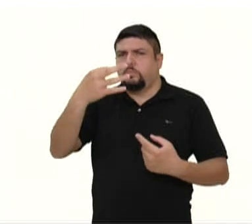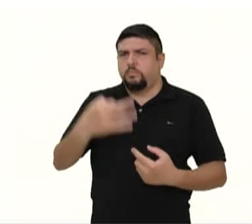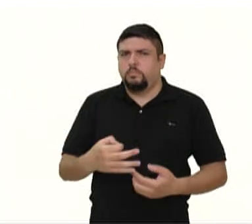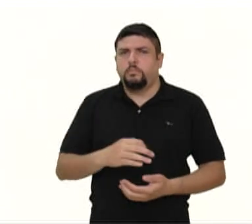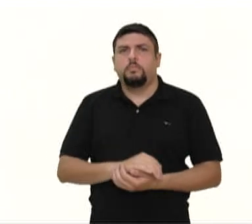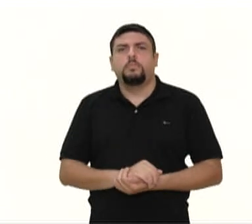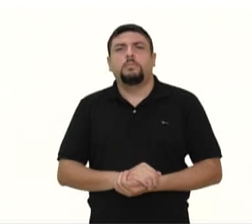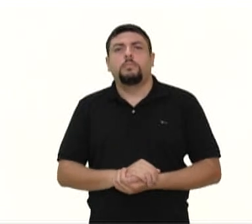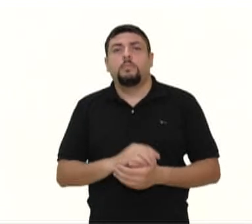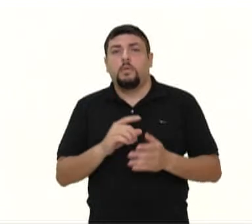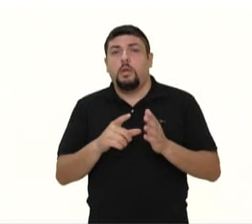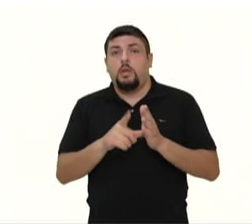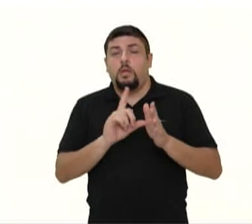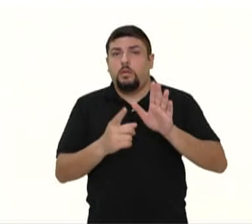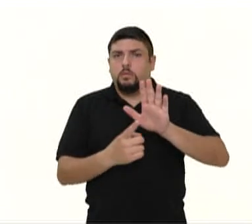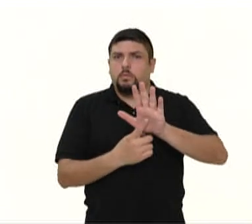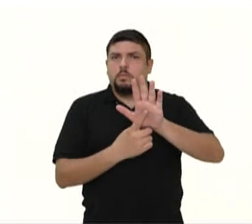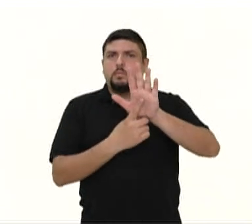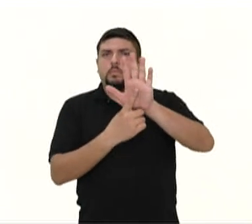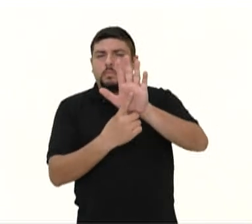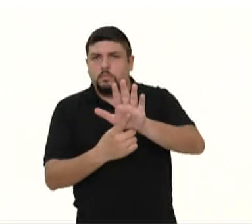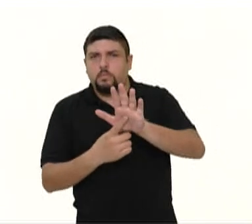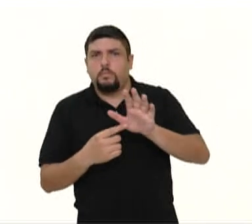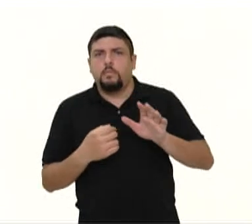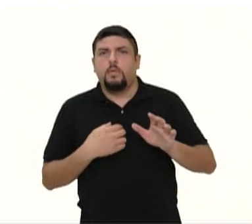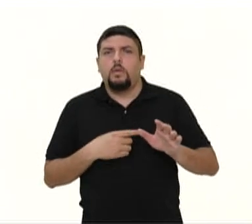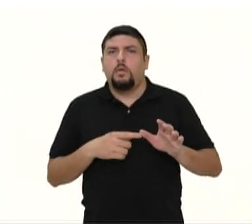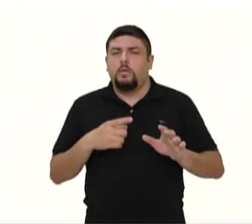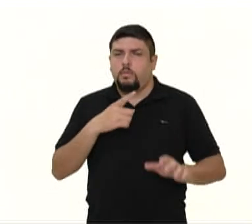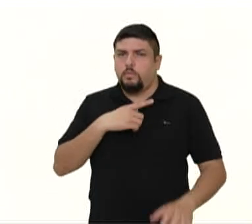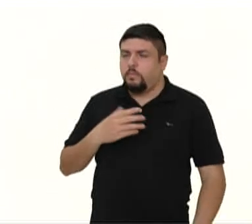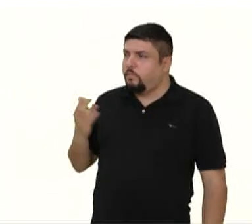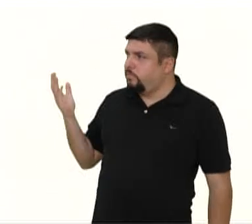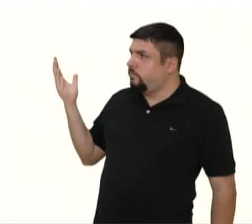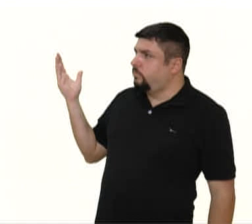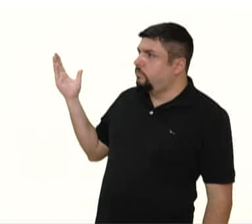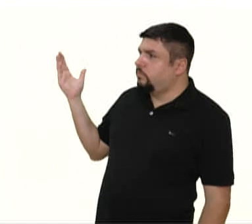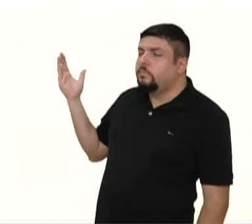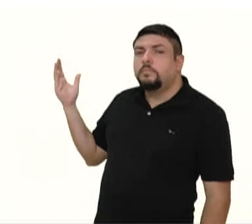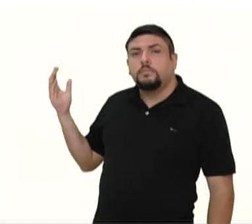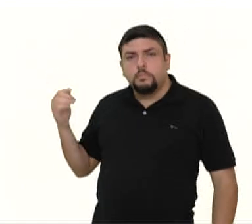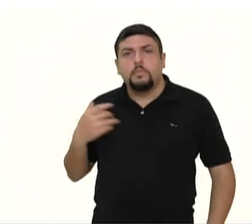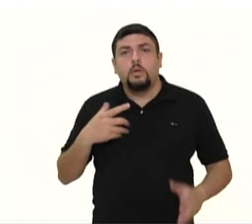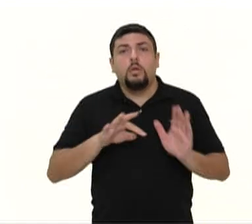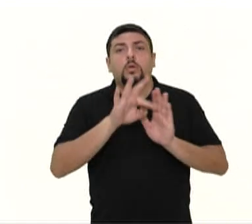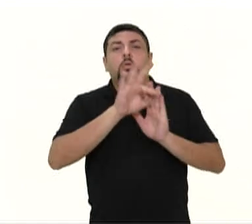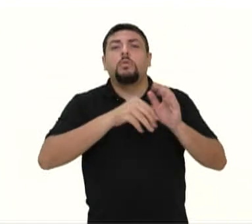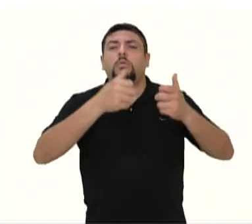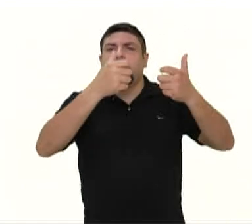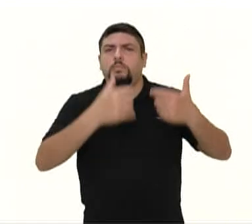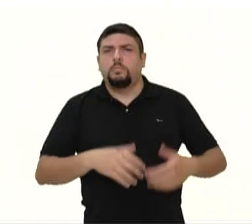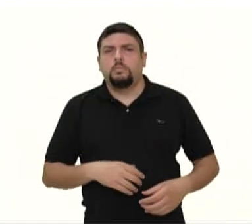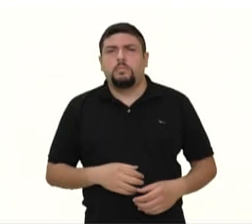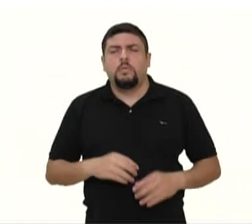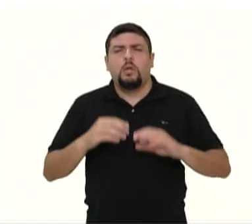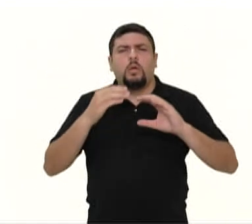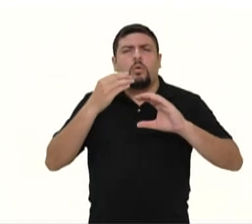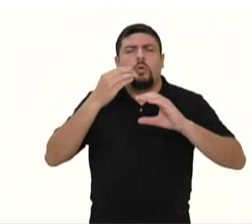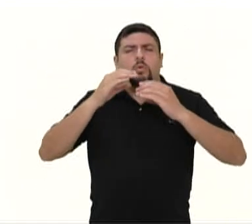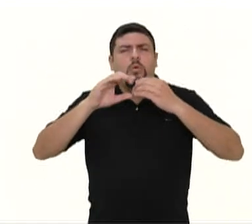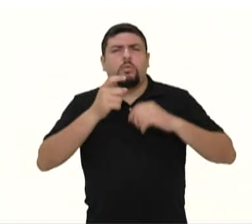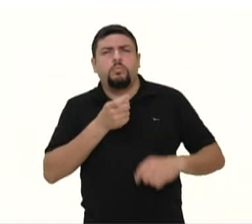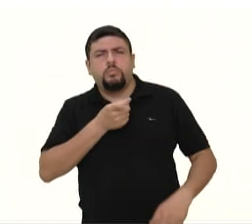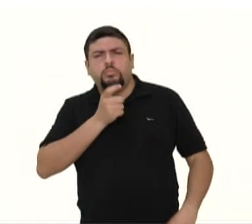você um trechinho, né, da propaganda. Você tem ela toda aqui. E o texto diz o seguinte, ó, uma Coca-Cola bem fria, não